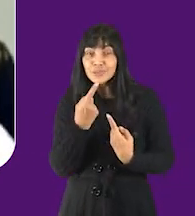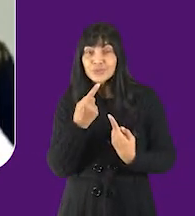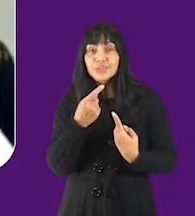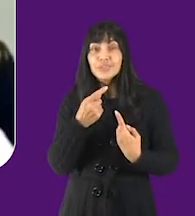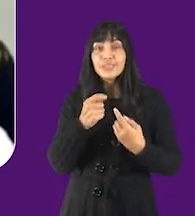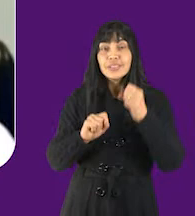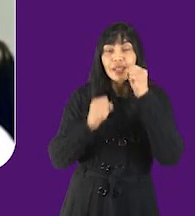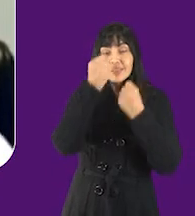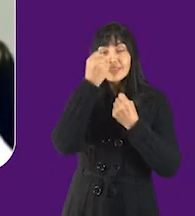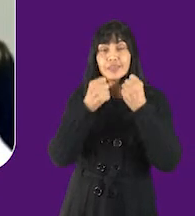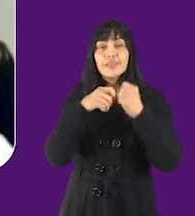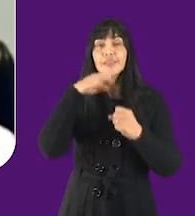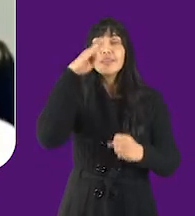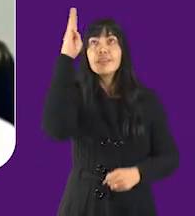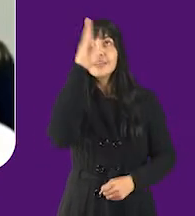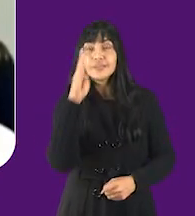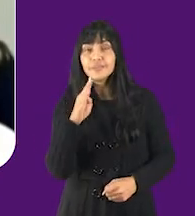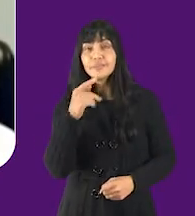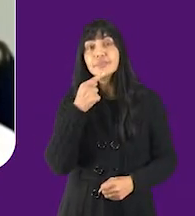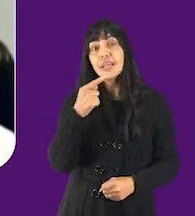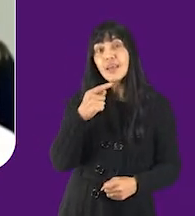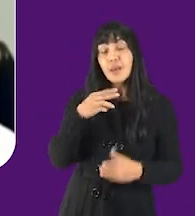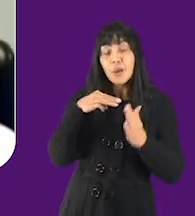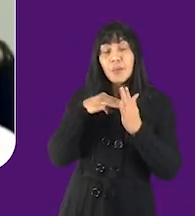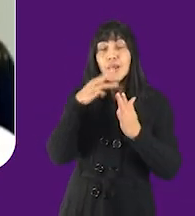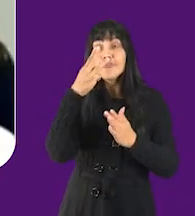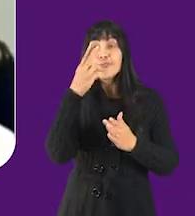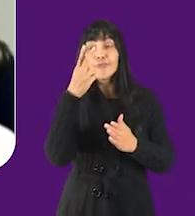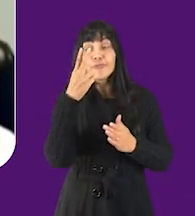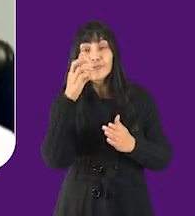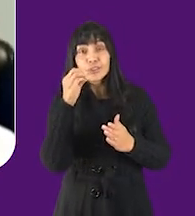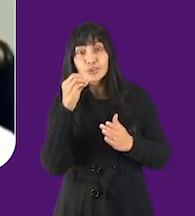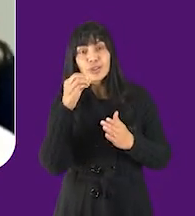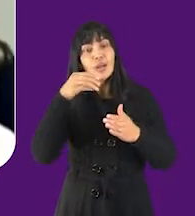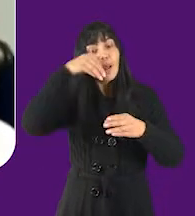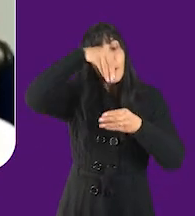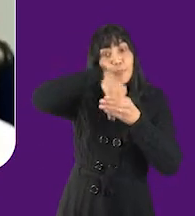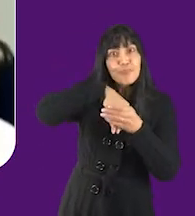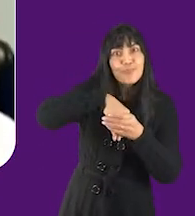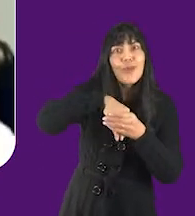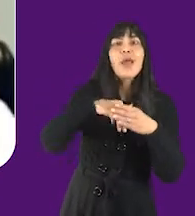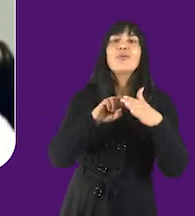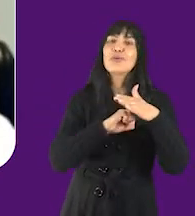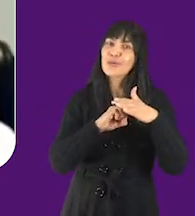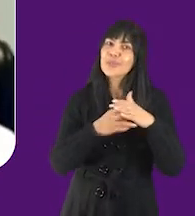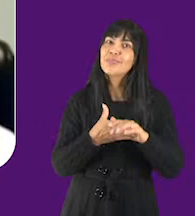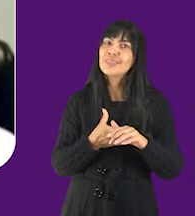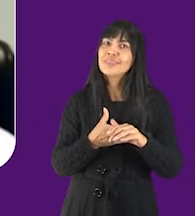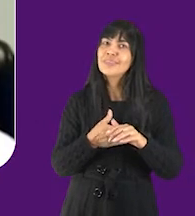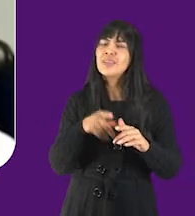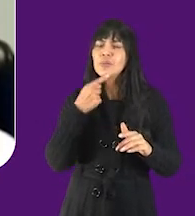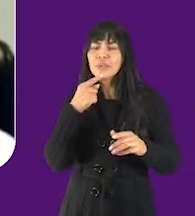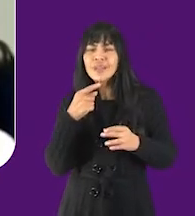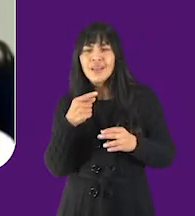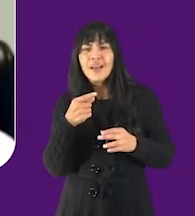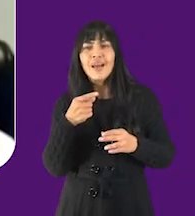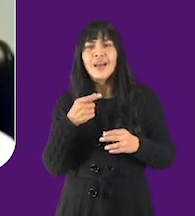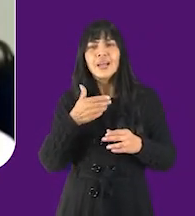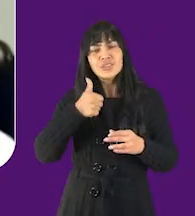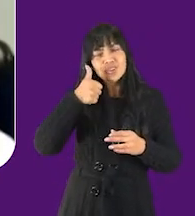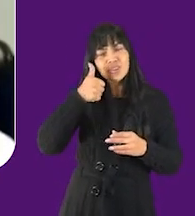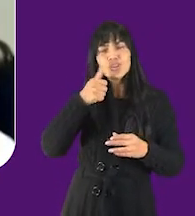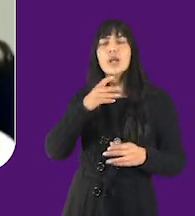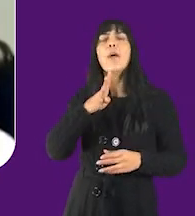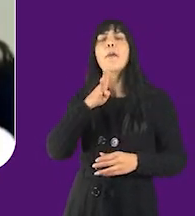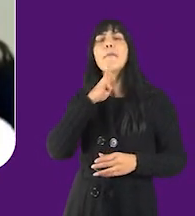Brasil, nós temos uma média de quase 20 anos das pessoas ficarem na empresa, porque nós prezamos muito pela